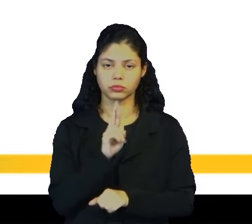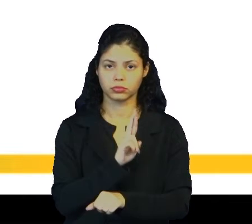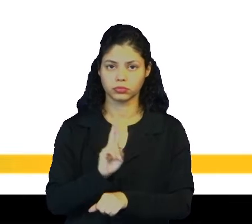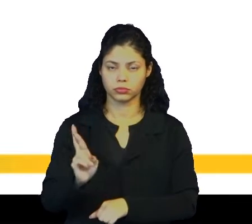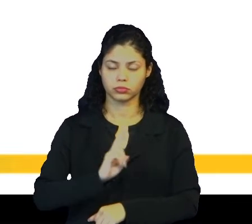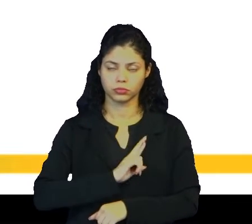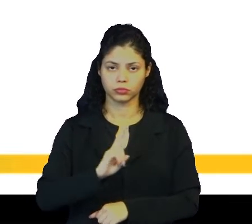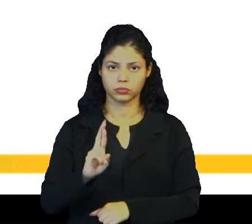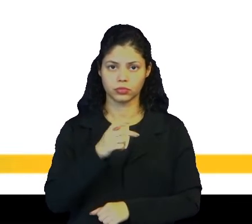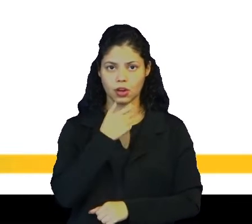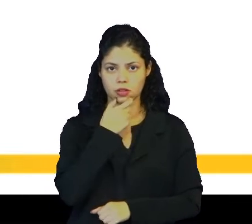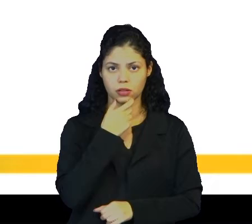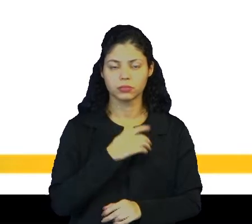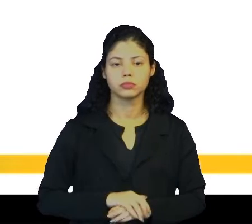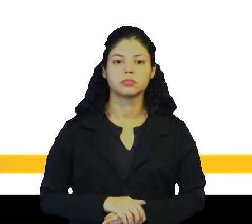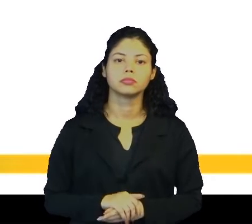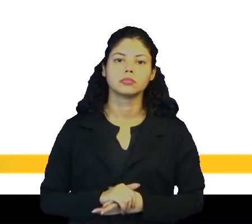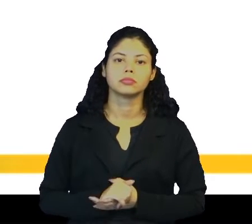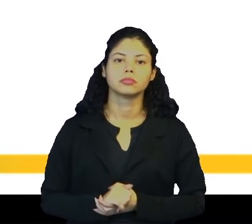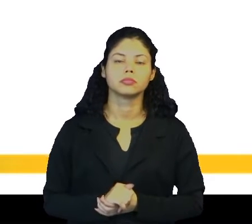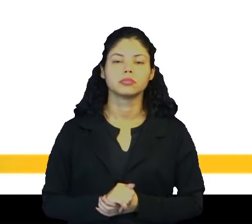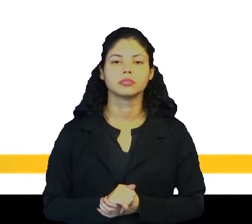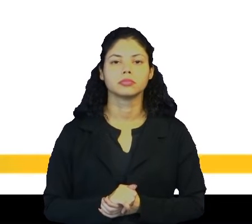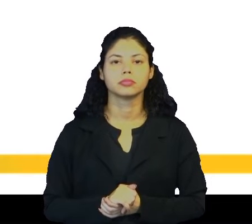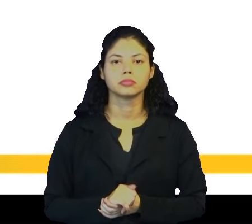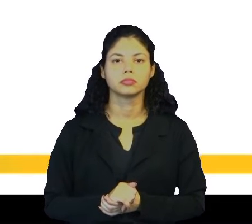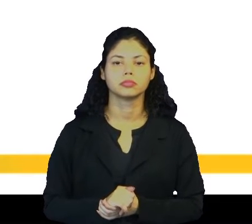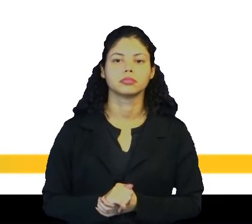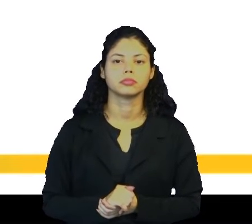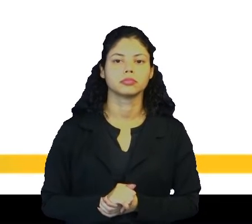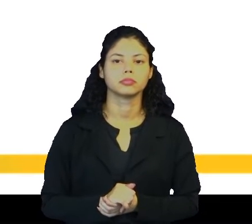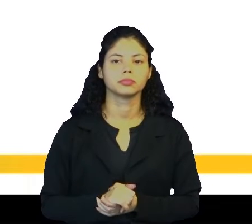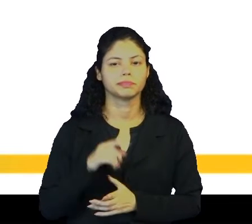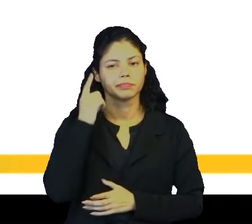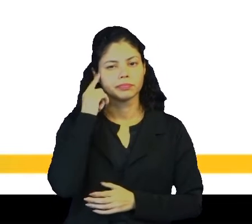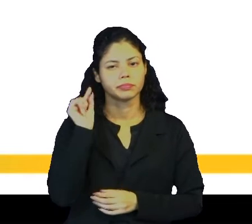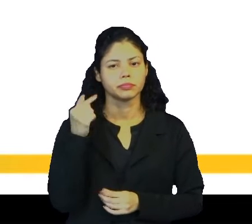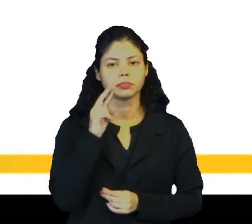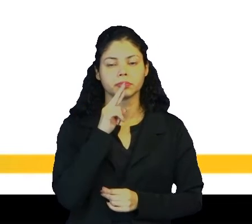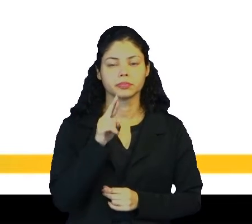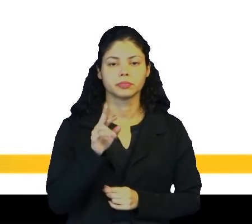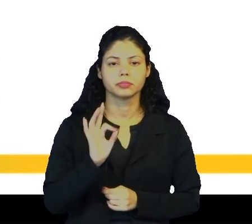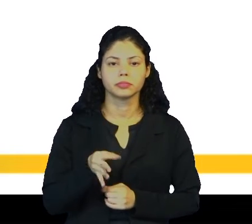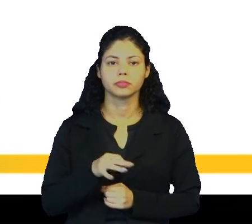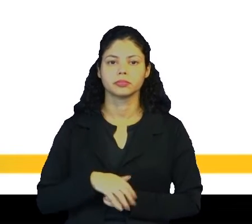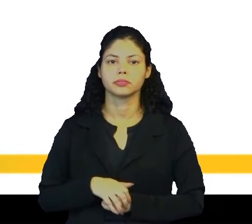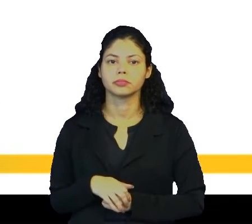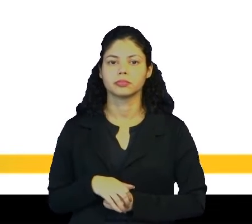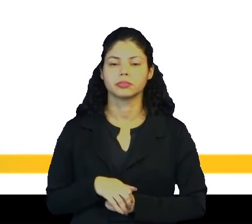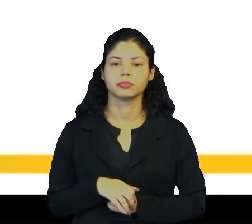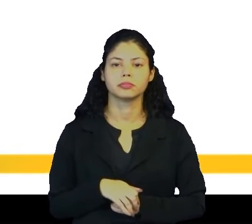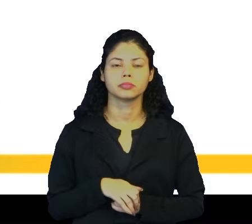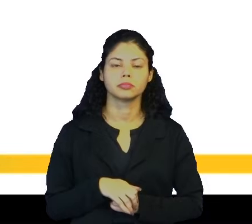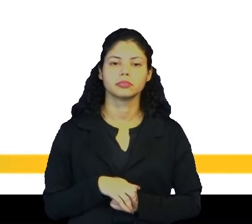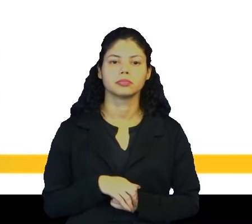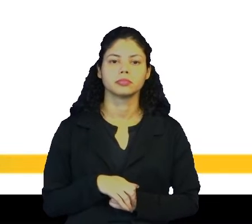religião oficial da Inglaterra. Vamos lá, pensando um pouco aí na resposta correta.